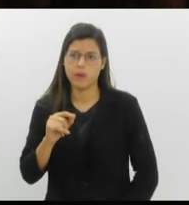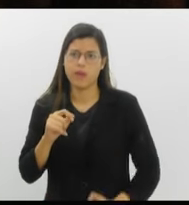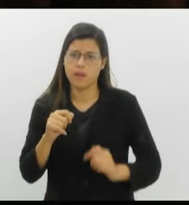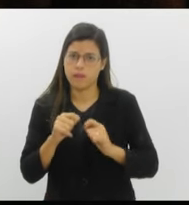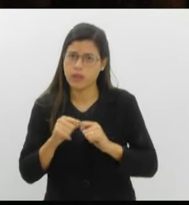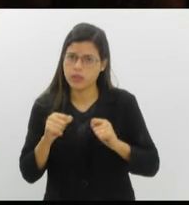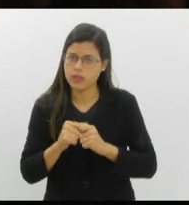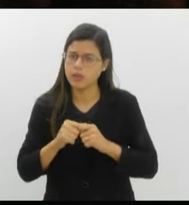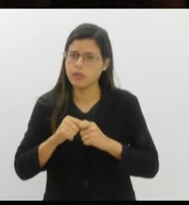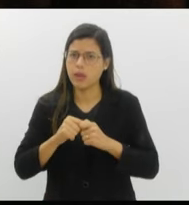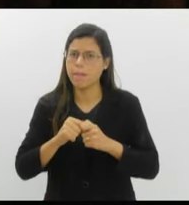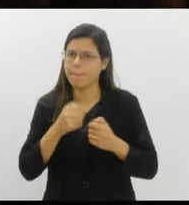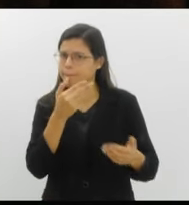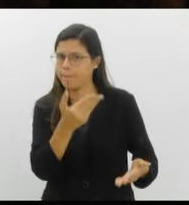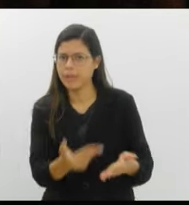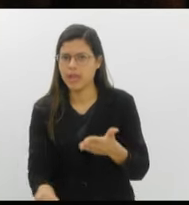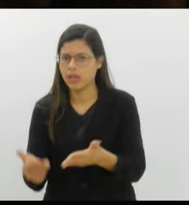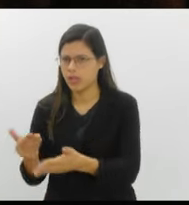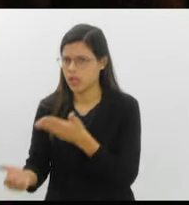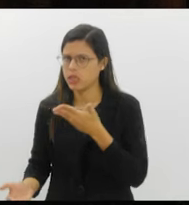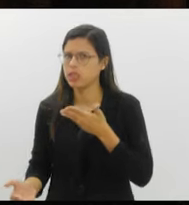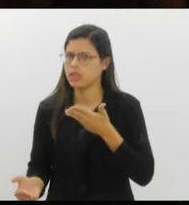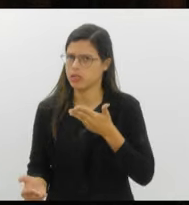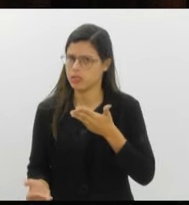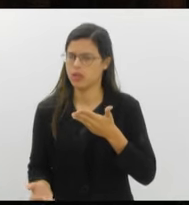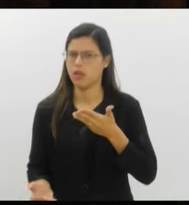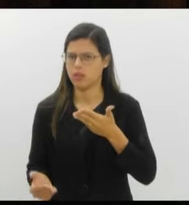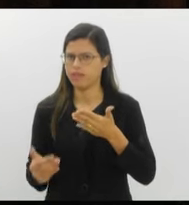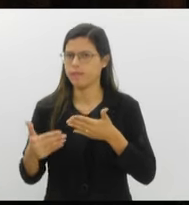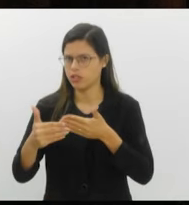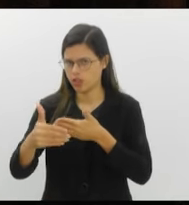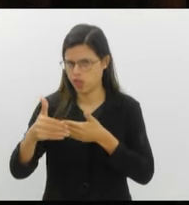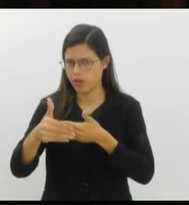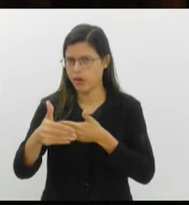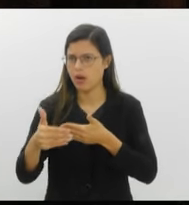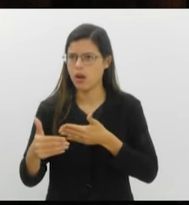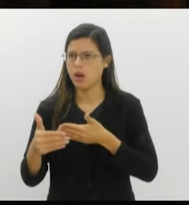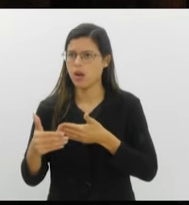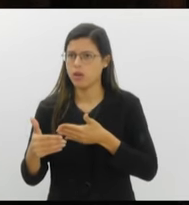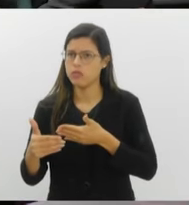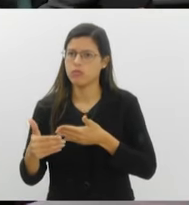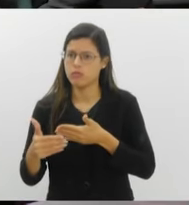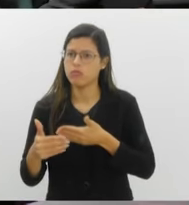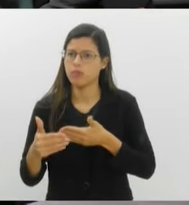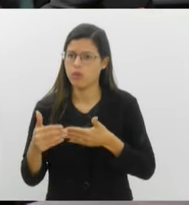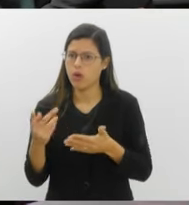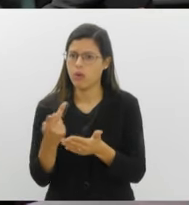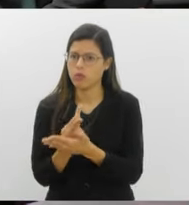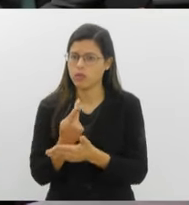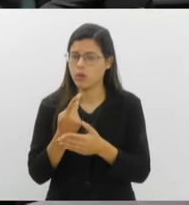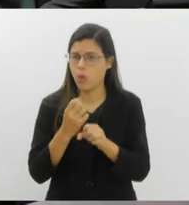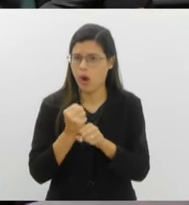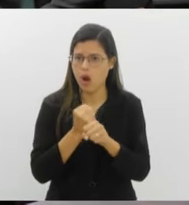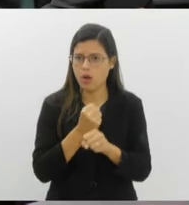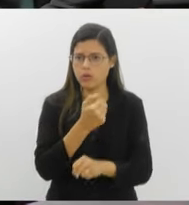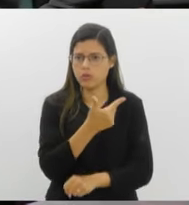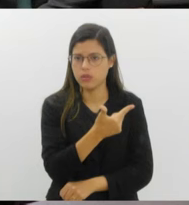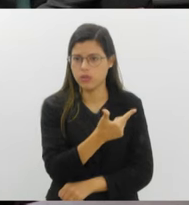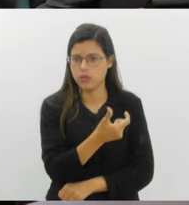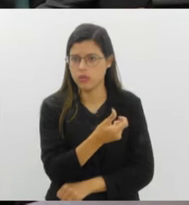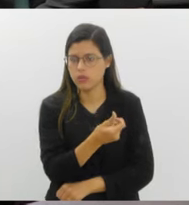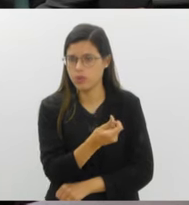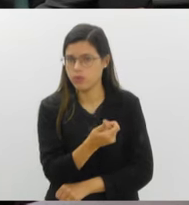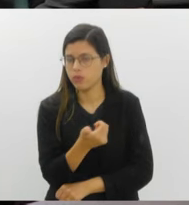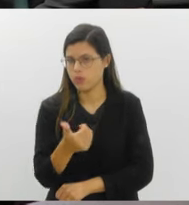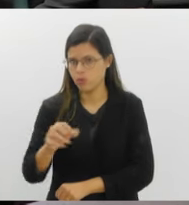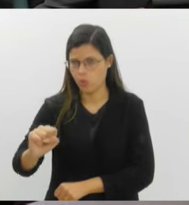que se avizinha, tal qual nós lhe impusemos em 2018. Uma derrota tão vergonhosa